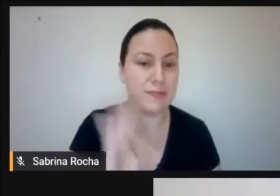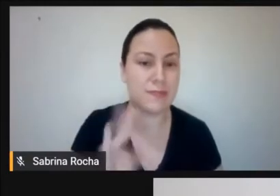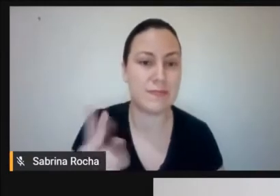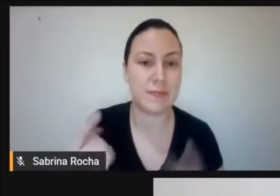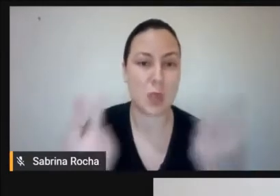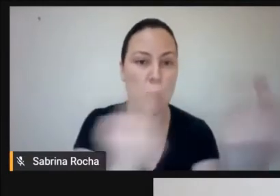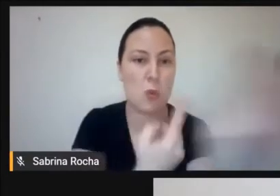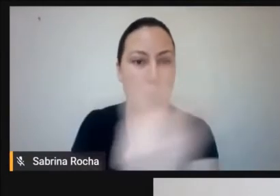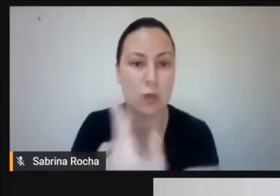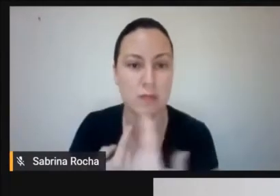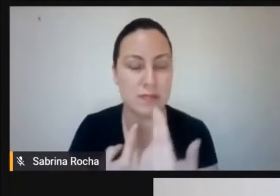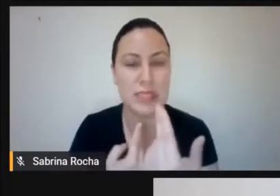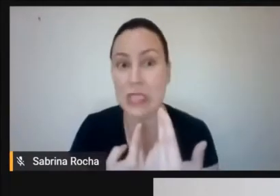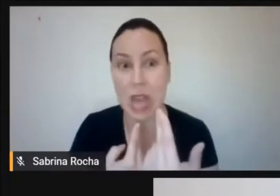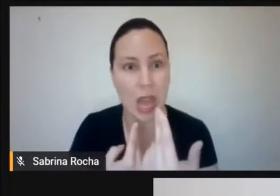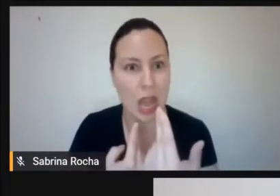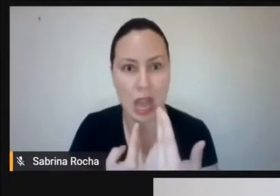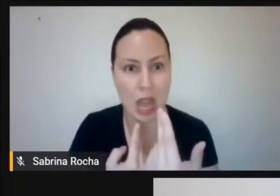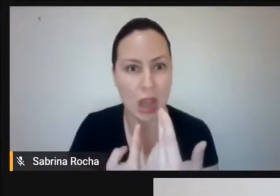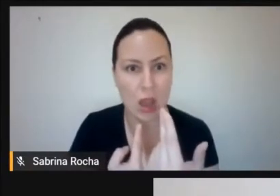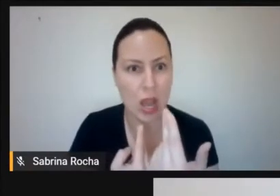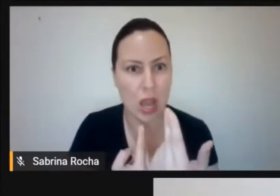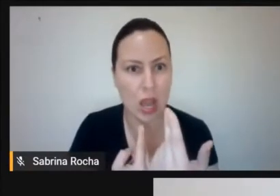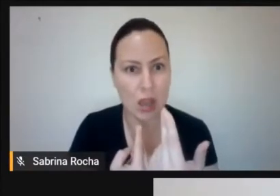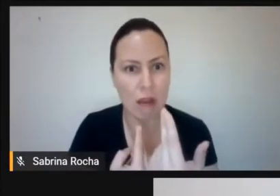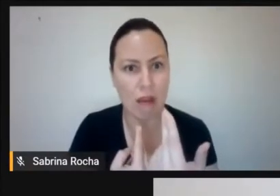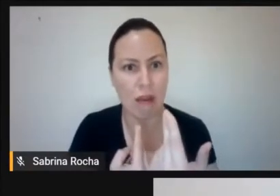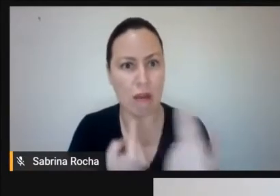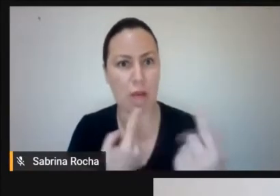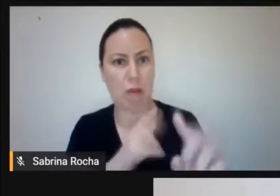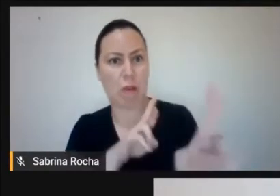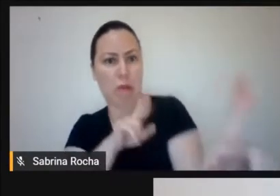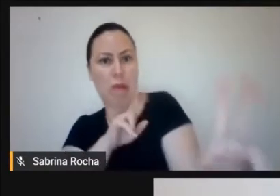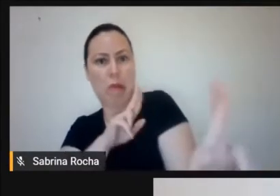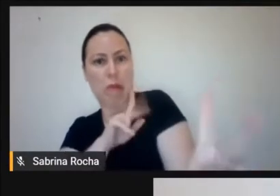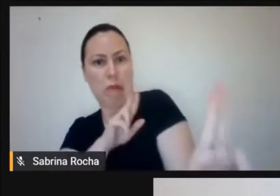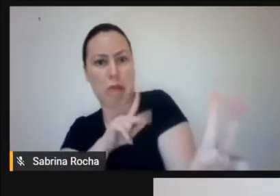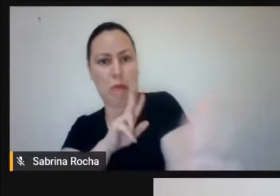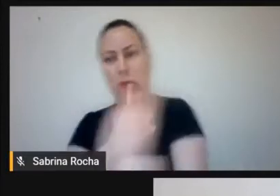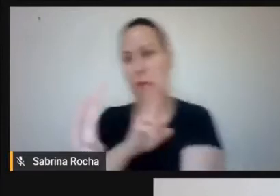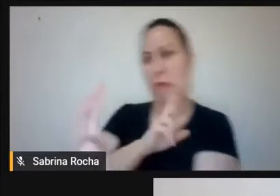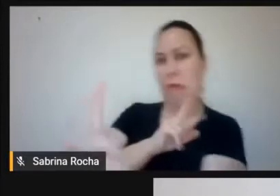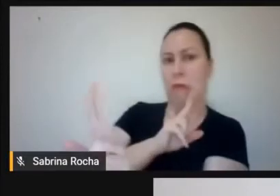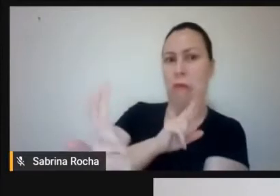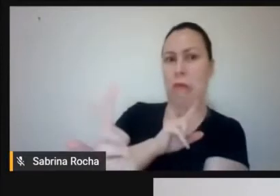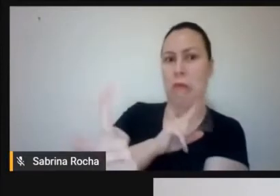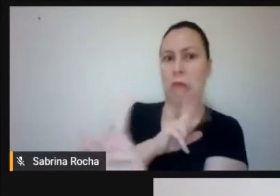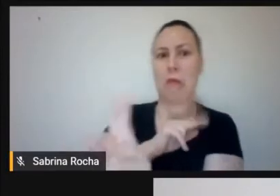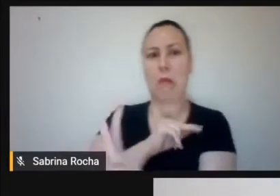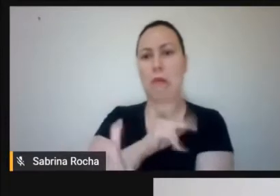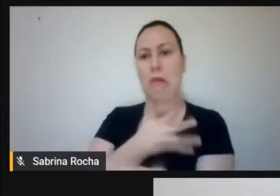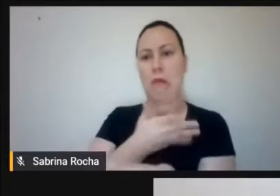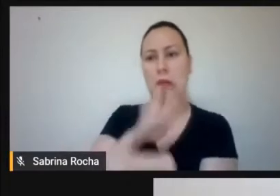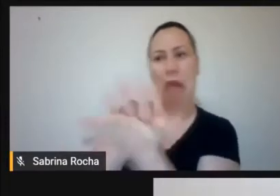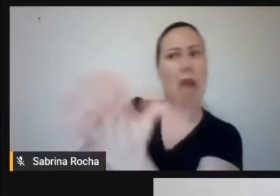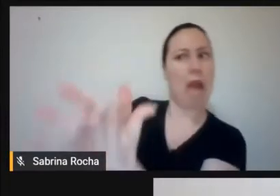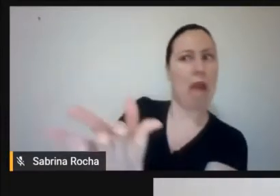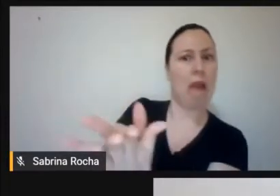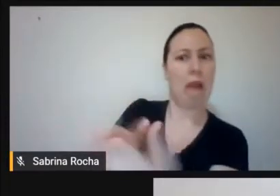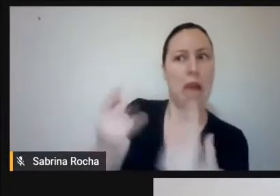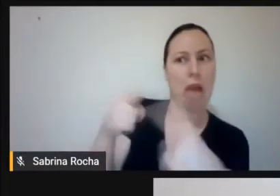ser concorrente, competitivo pra caramba e prestes a eliminar o outro.